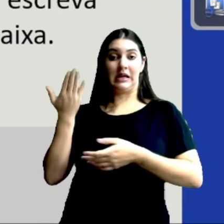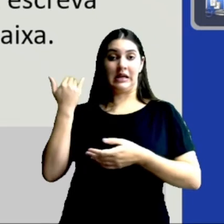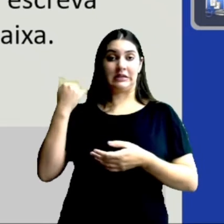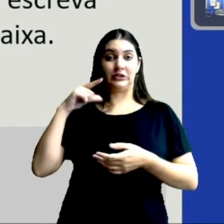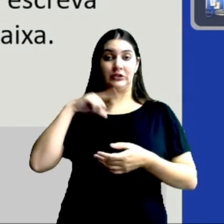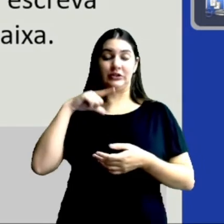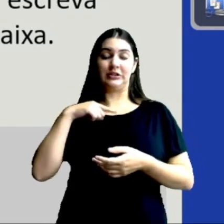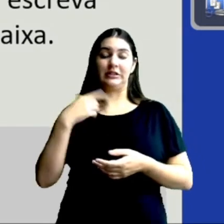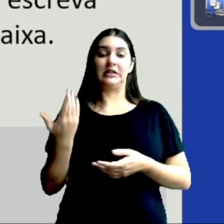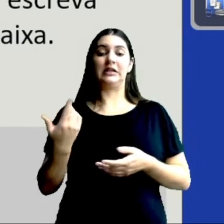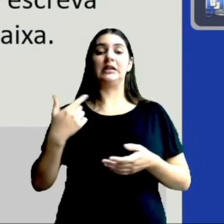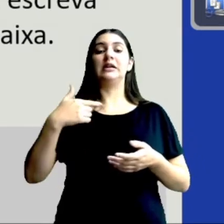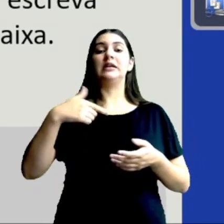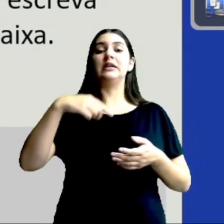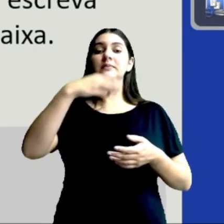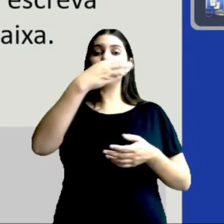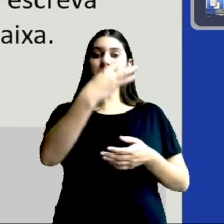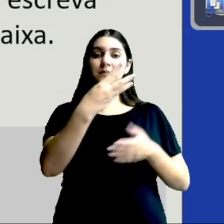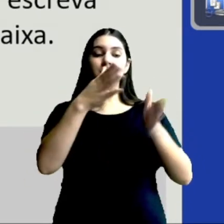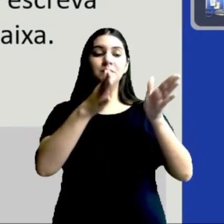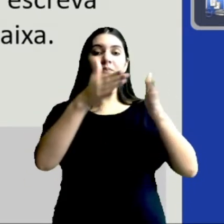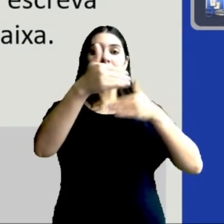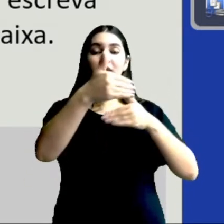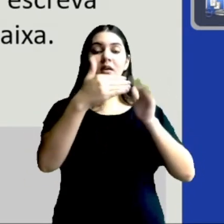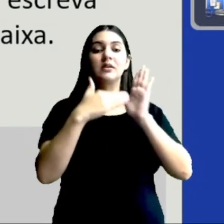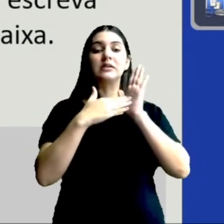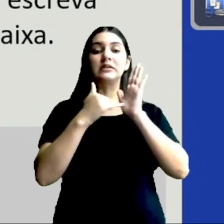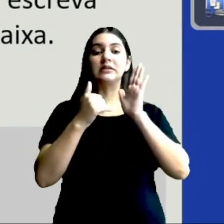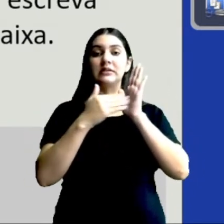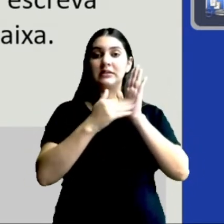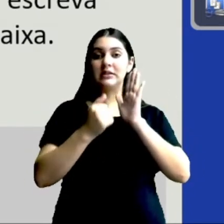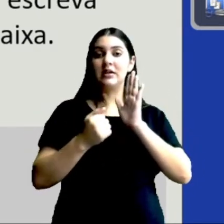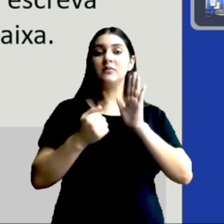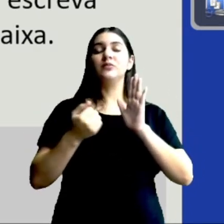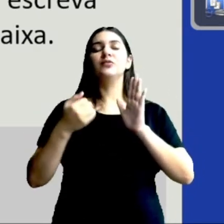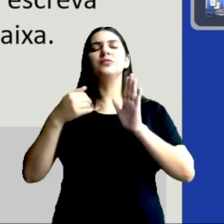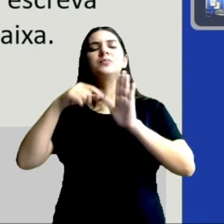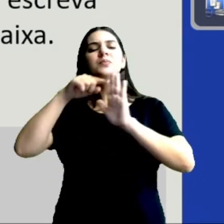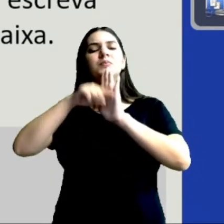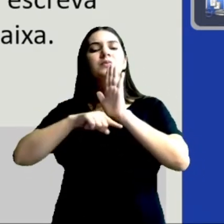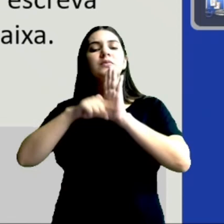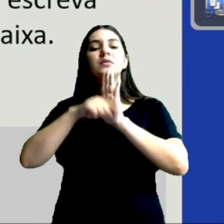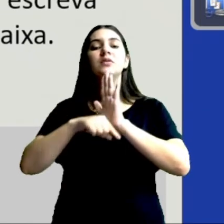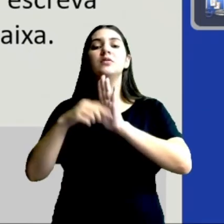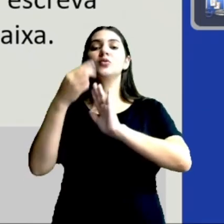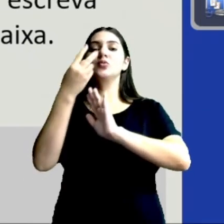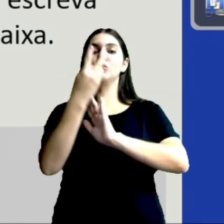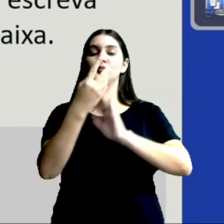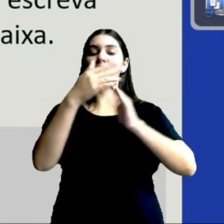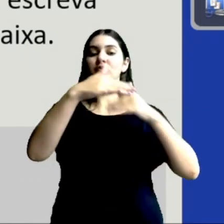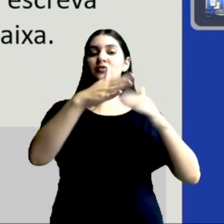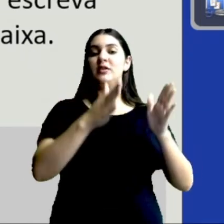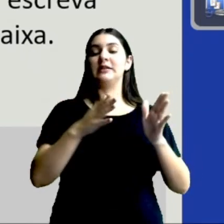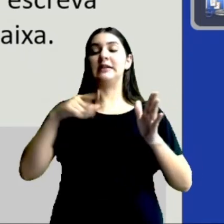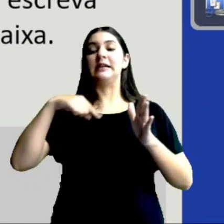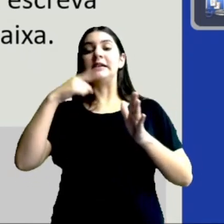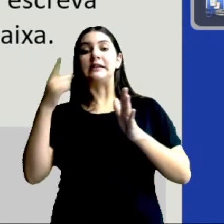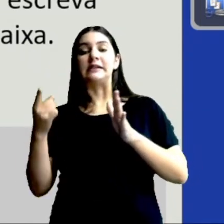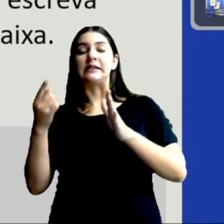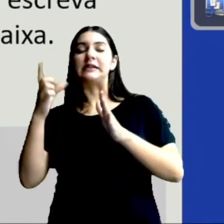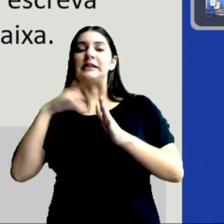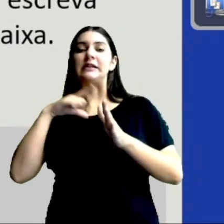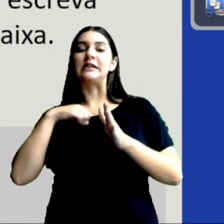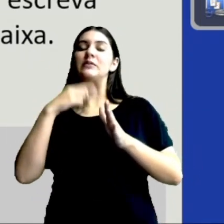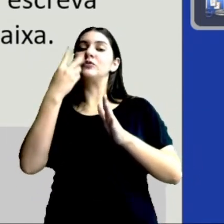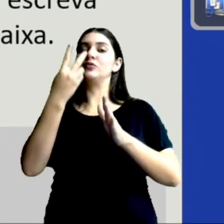3 caixas e tiramos, ou seja, subtraímos 2 caixas. Tínhamos 2 canetas e tiramos as 2